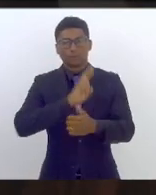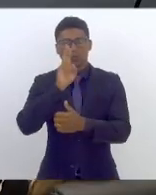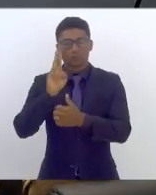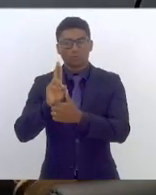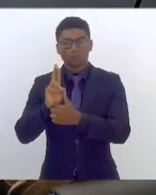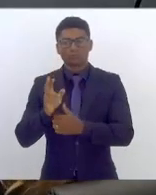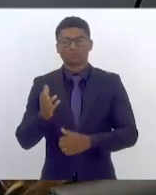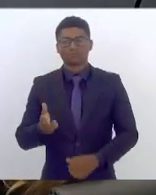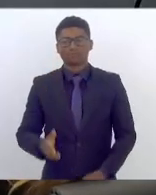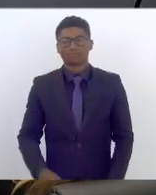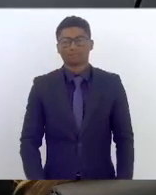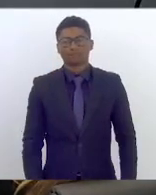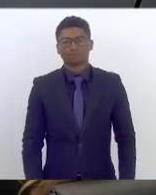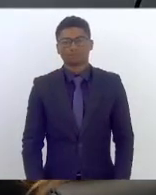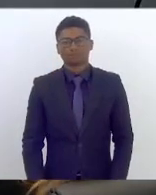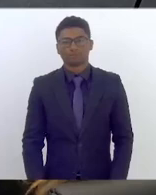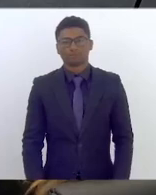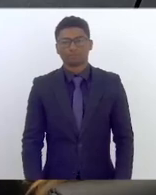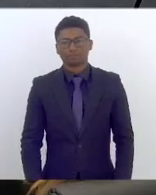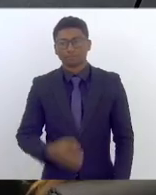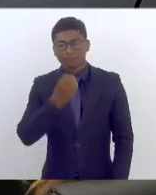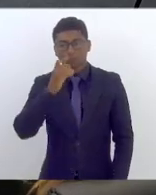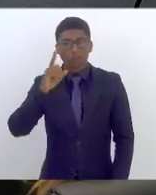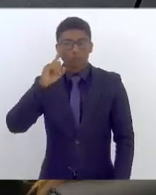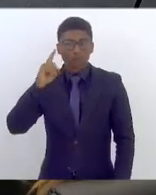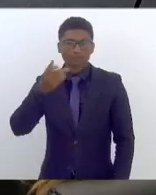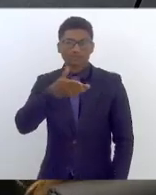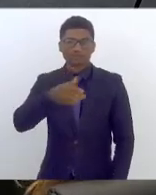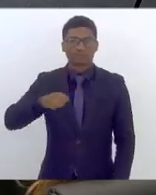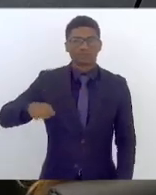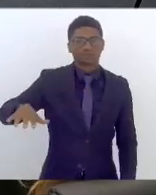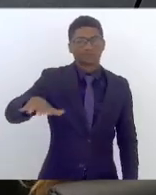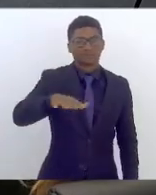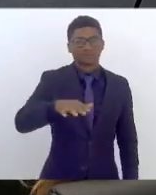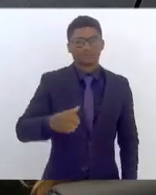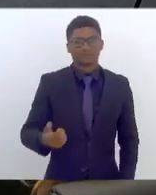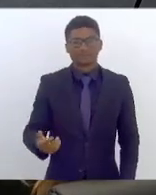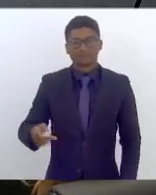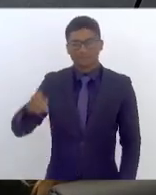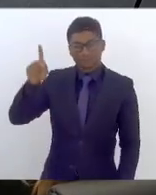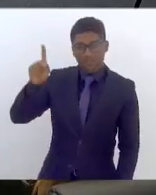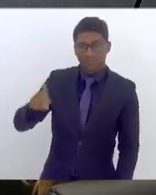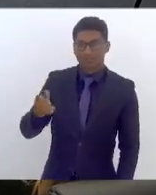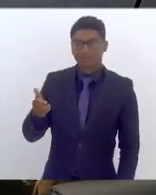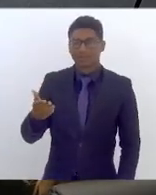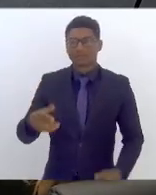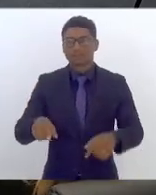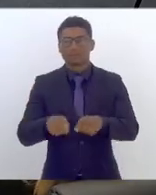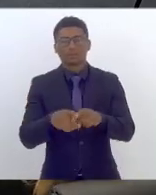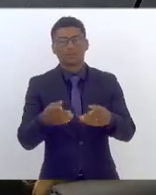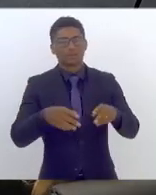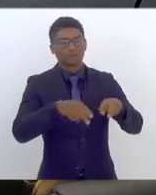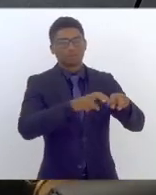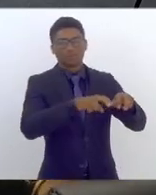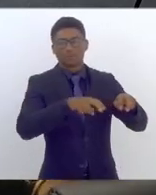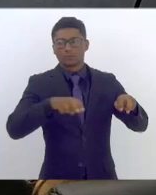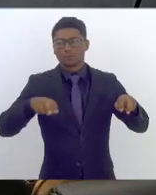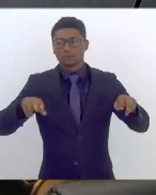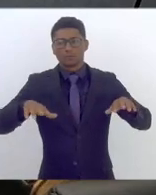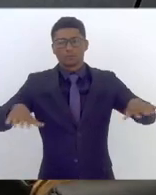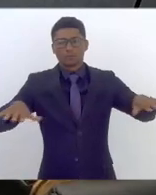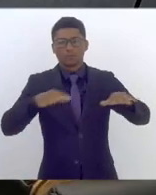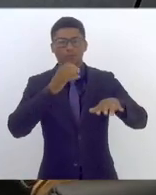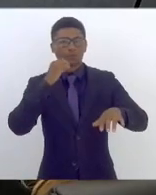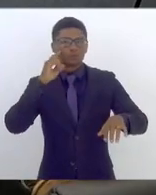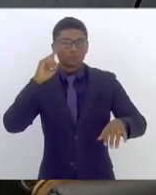Justiça um dia a todos Bom dia senhor presidente Bom dia todos os componentes da mesa Nossa